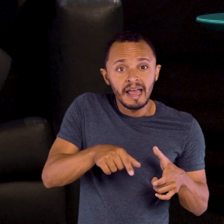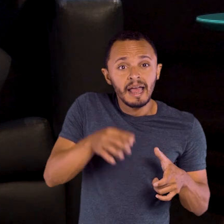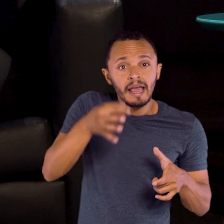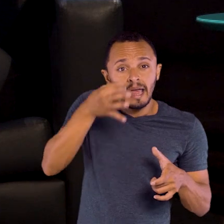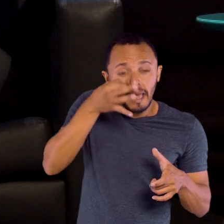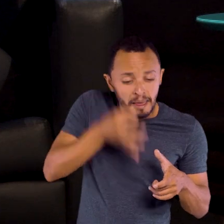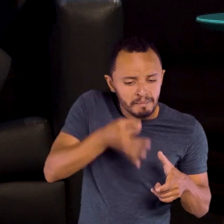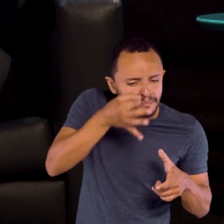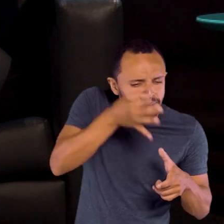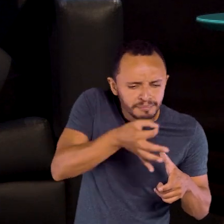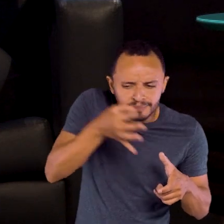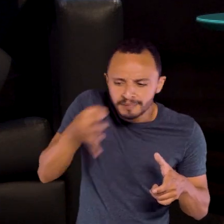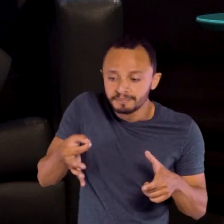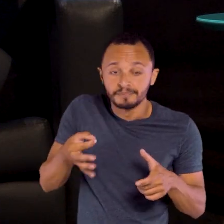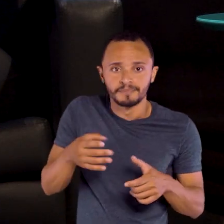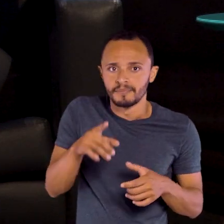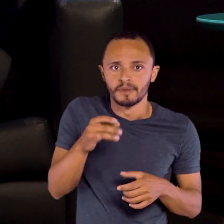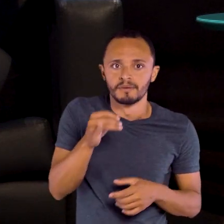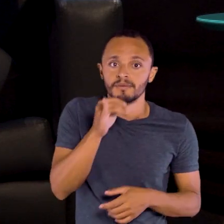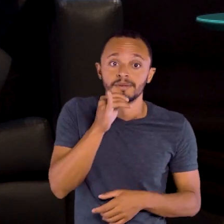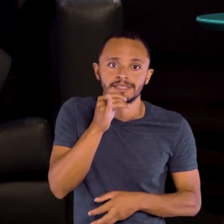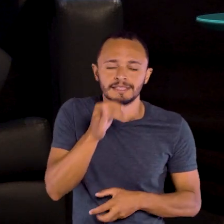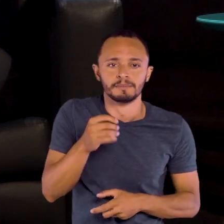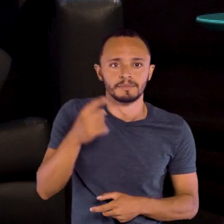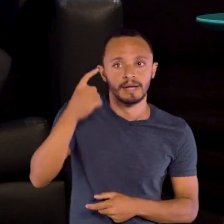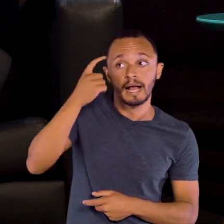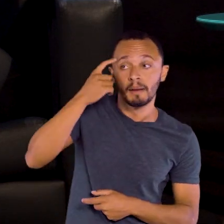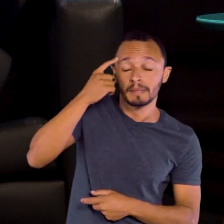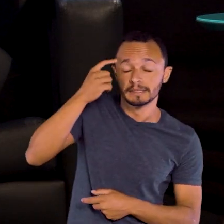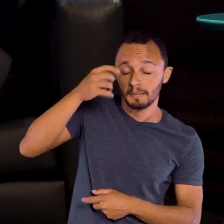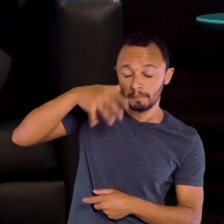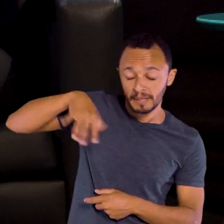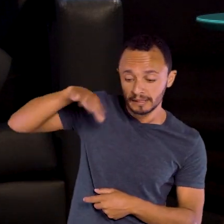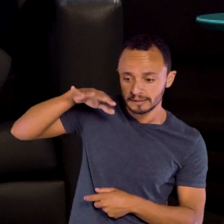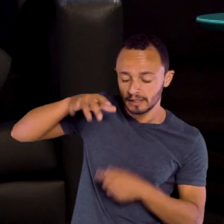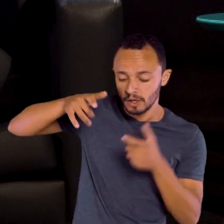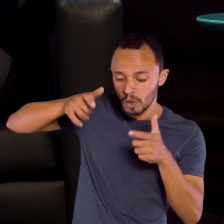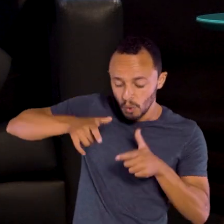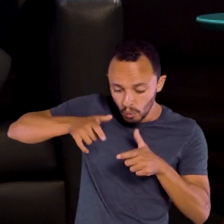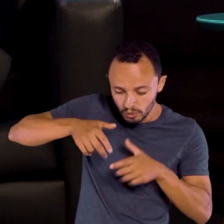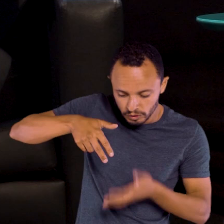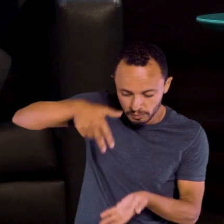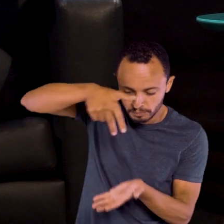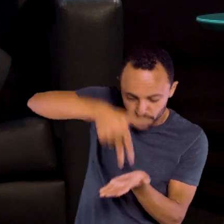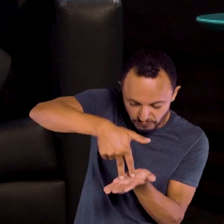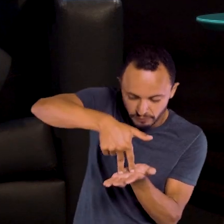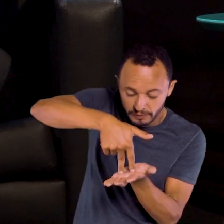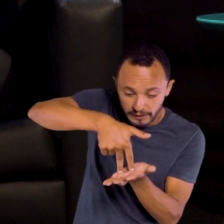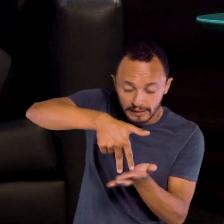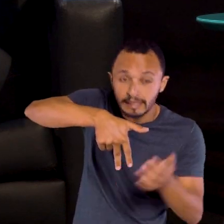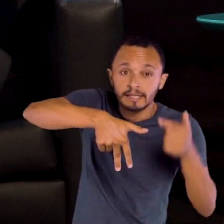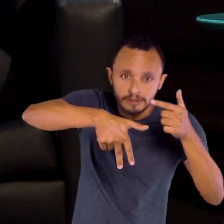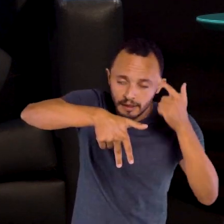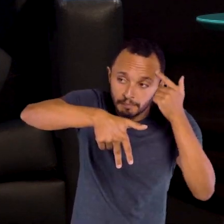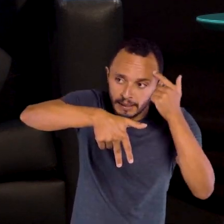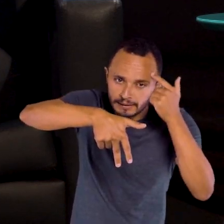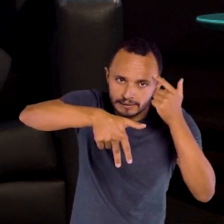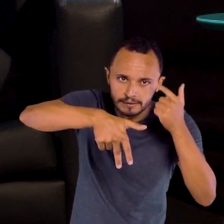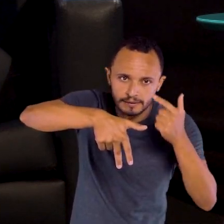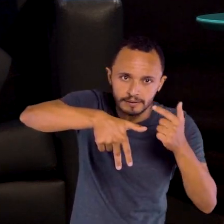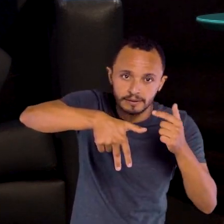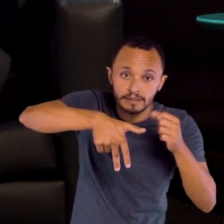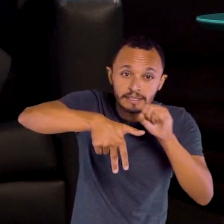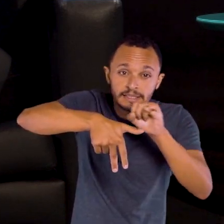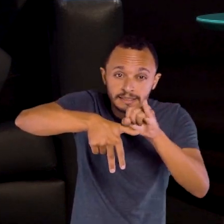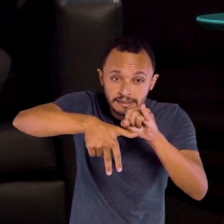engano, acho que é o Frei Beto que tem essa frase, né? A cabeça pensa onde o pé pisa. Quando a gente sabe da história de um lugar, nunca mais